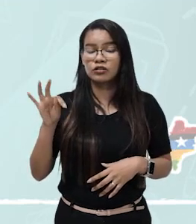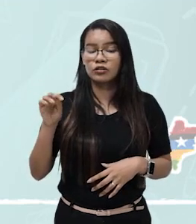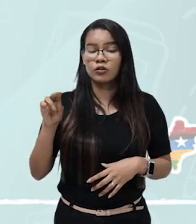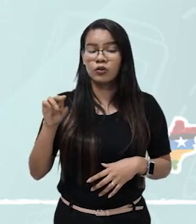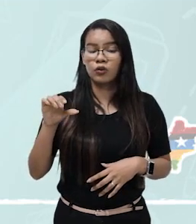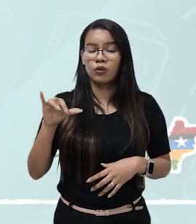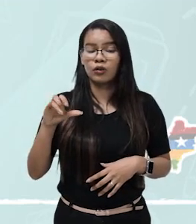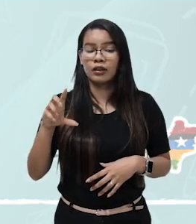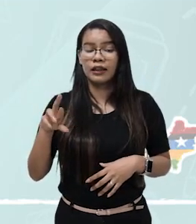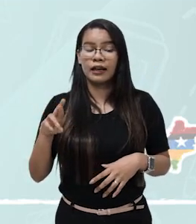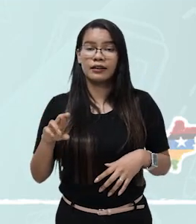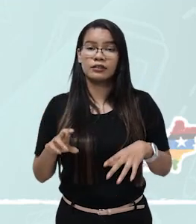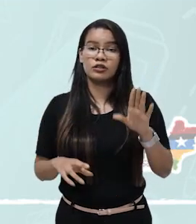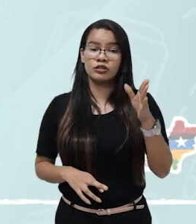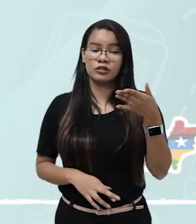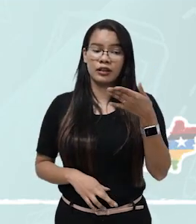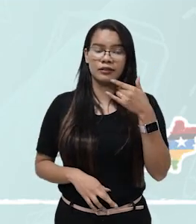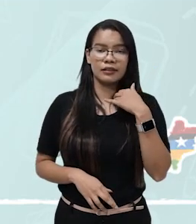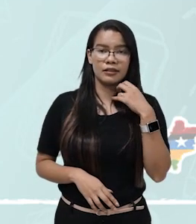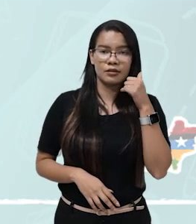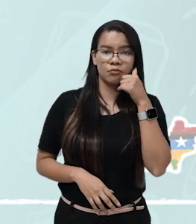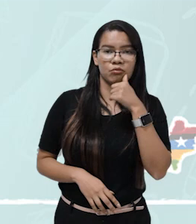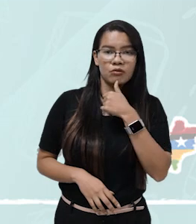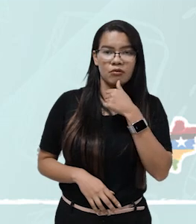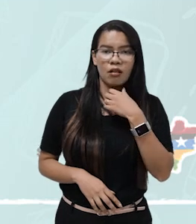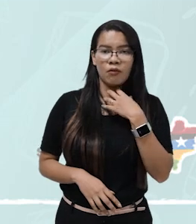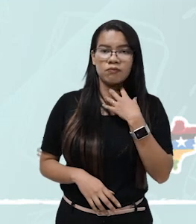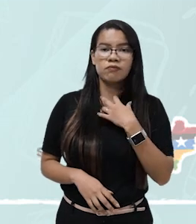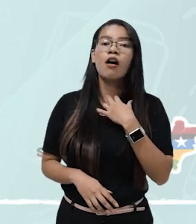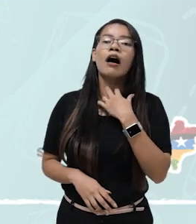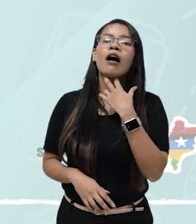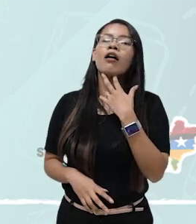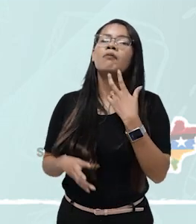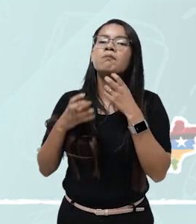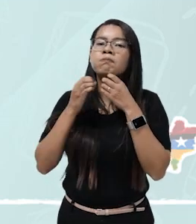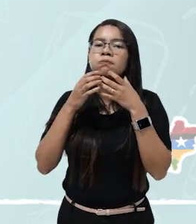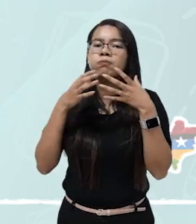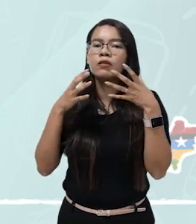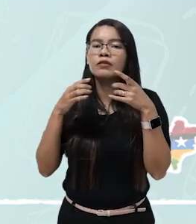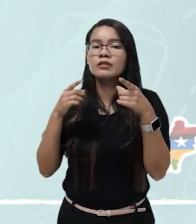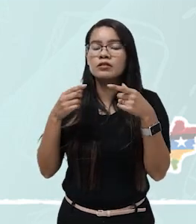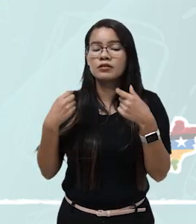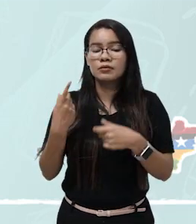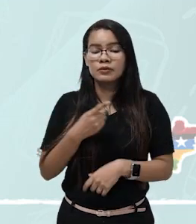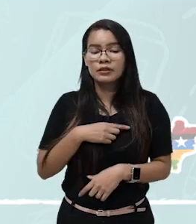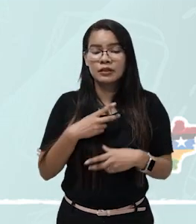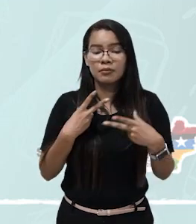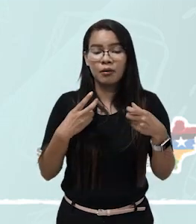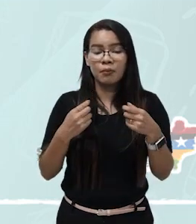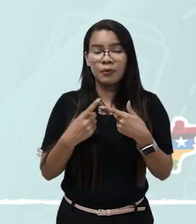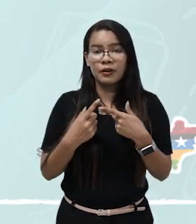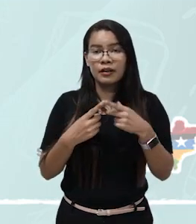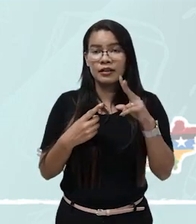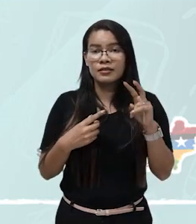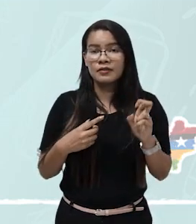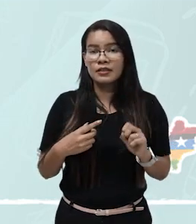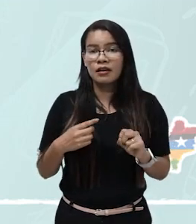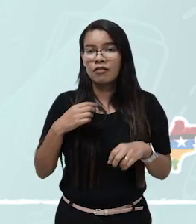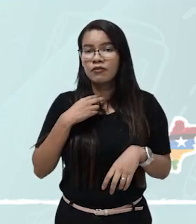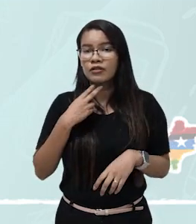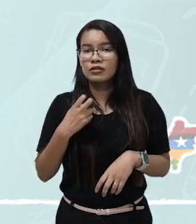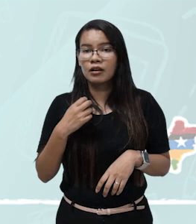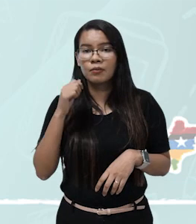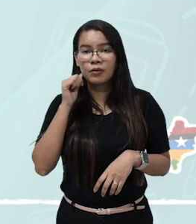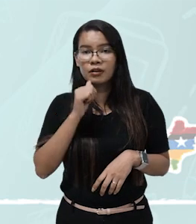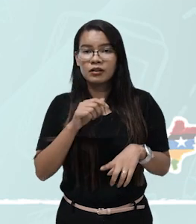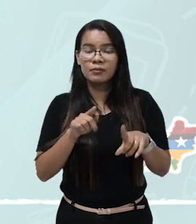efeitos colaterais nas mulheres, tá aqui, ó, engrossamento da voz, a gente percebe porque a voz da mulher geralmente é mais aguda, mas também